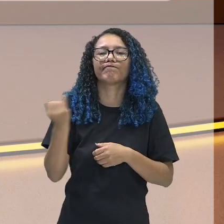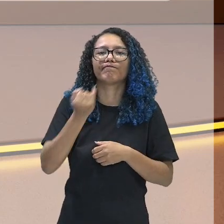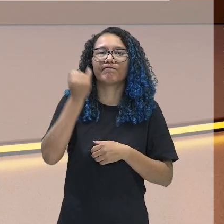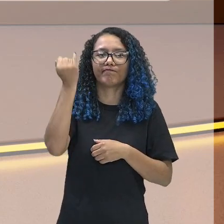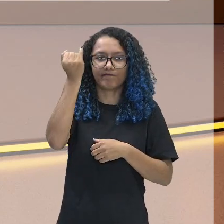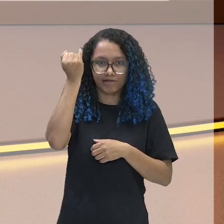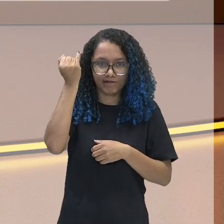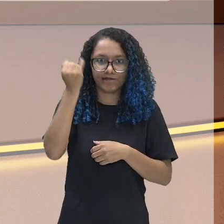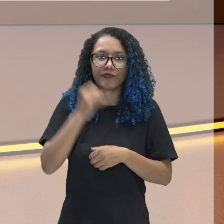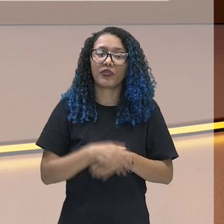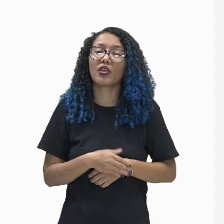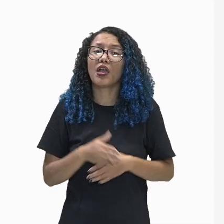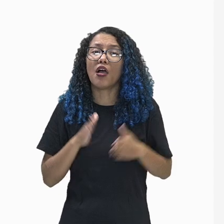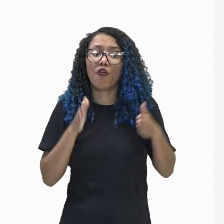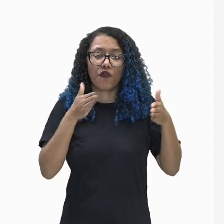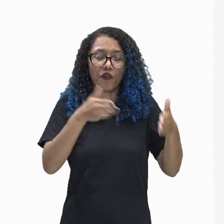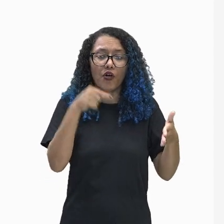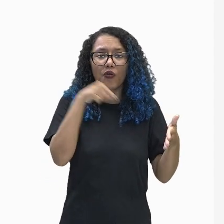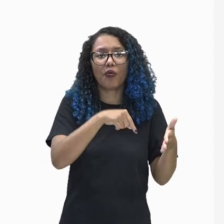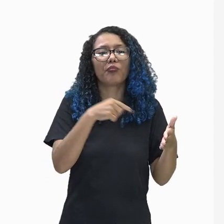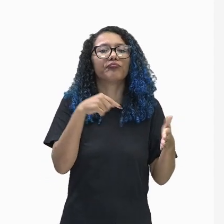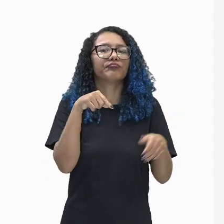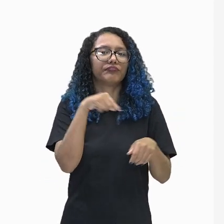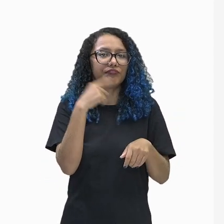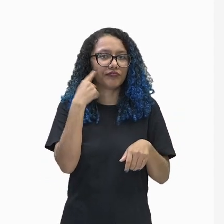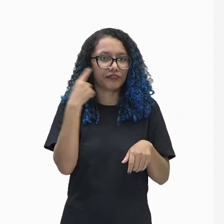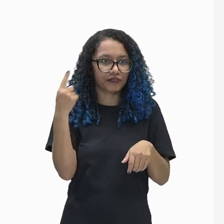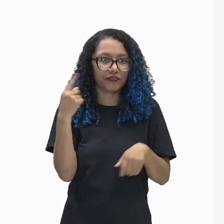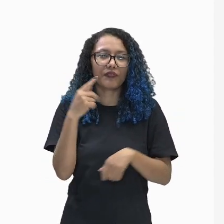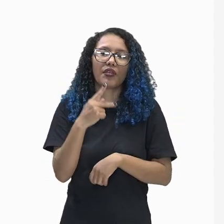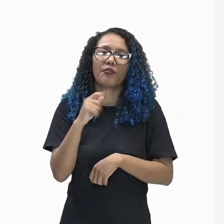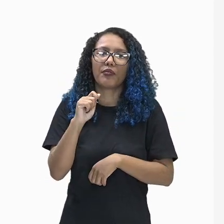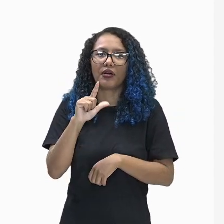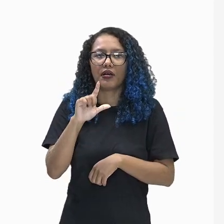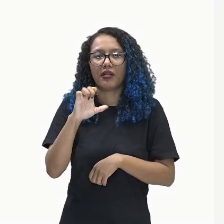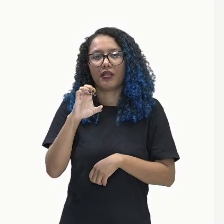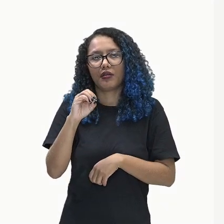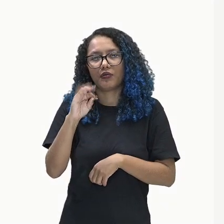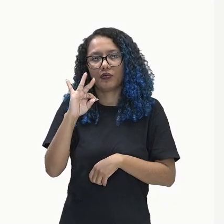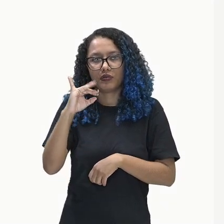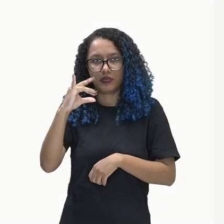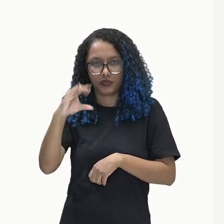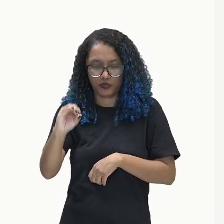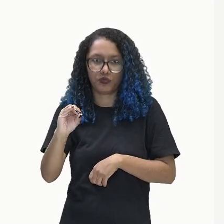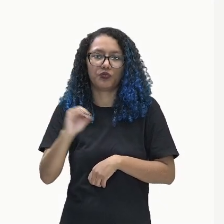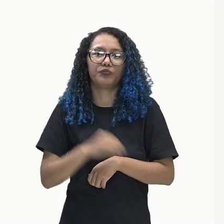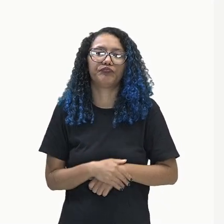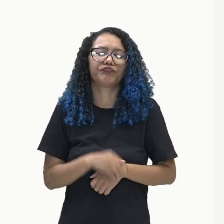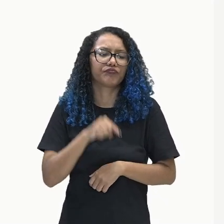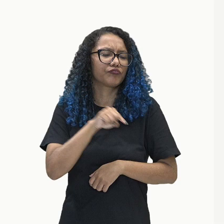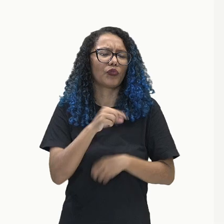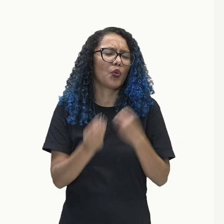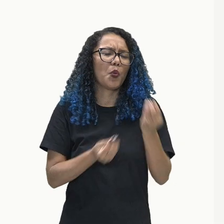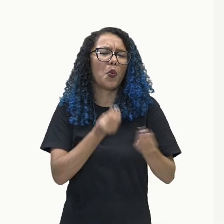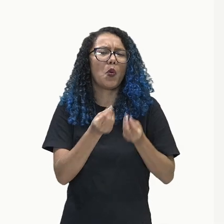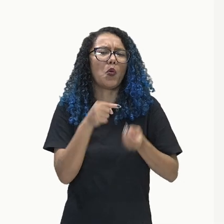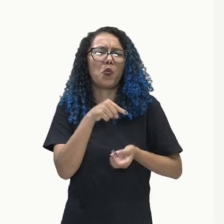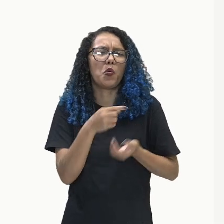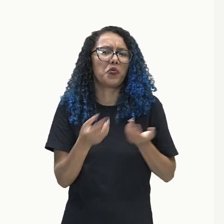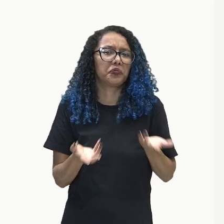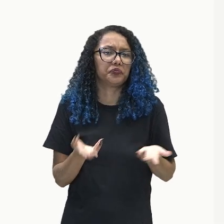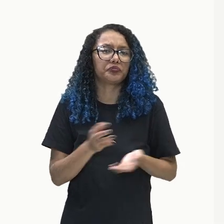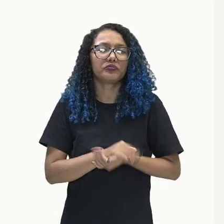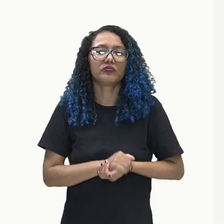período paleolítico. Vamos ao texto, vamos lá, galera. Paleolítico, gente. O Paleolítico foi o período